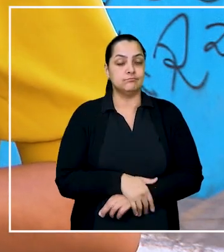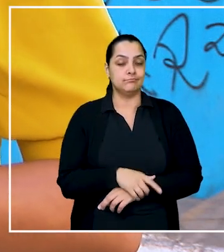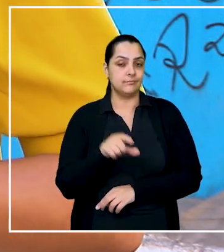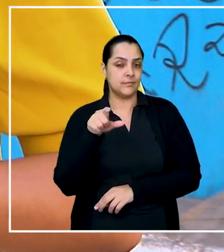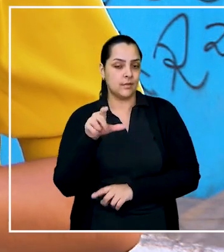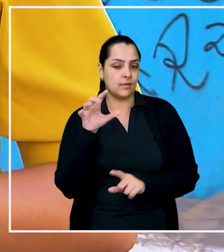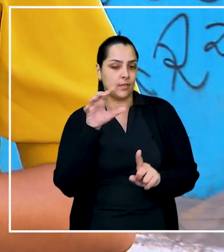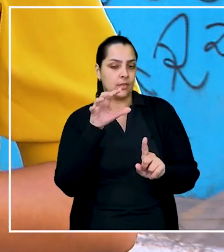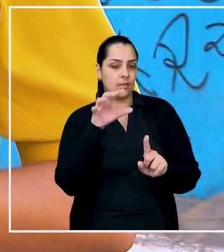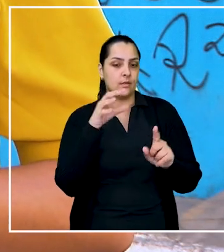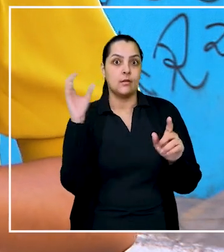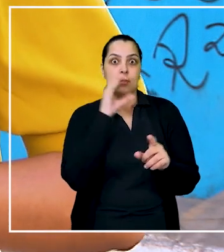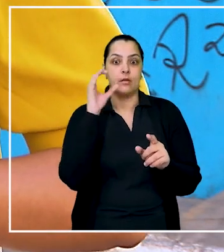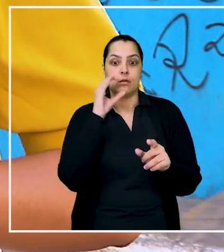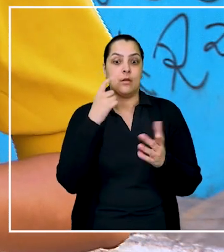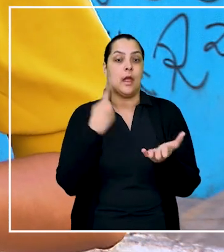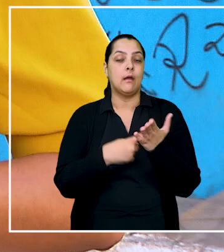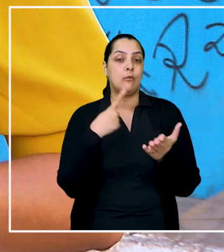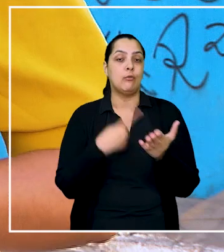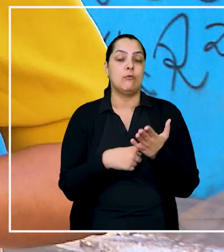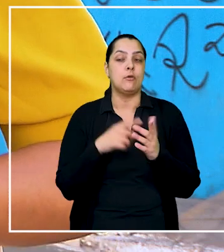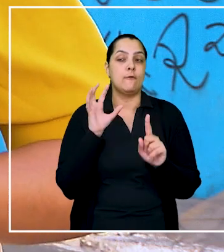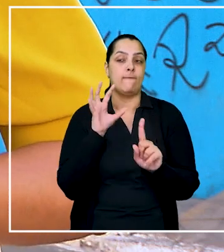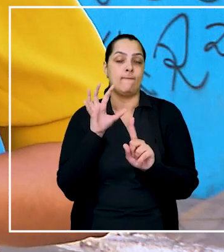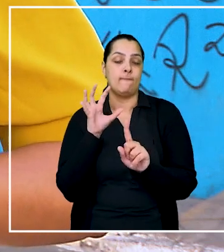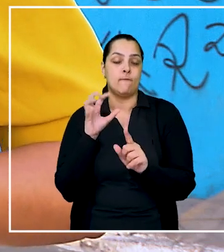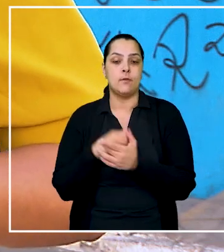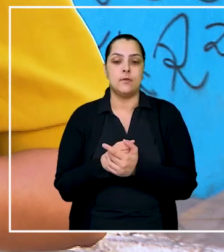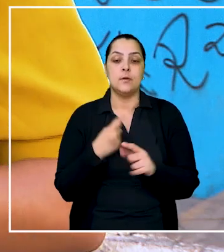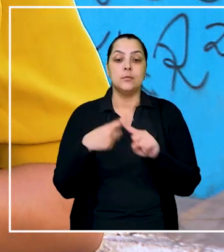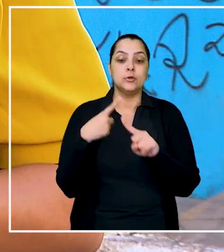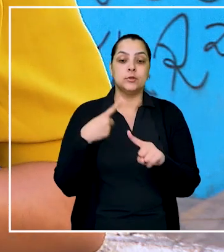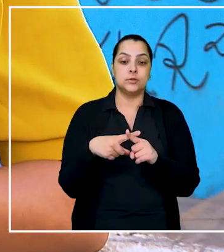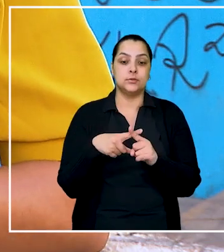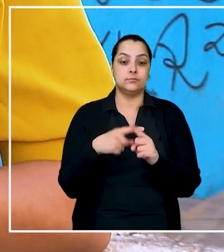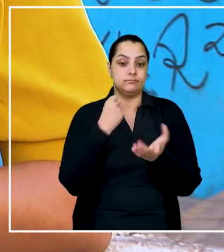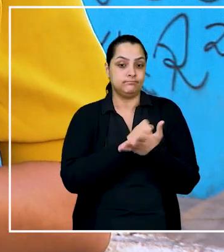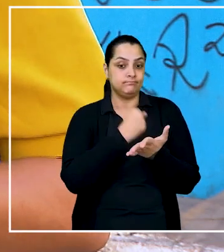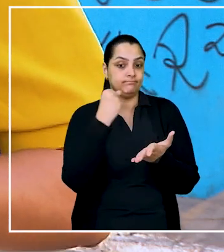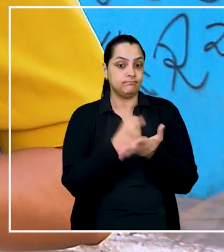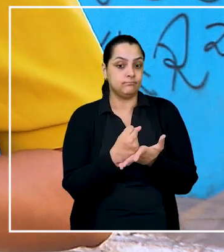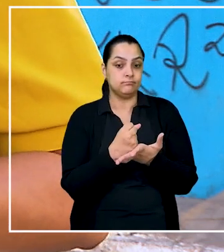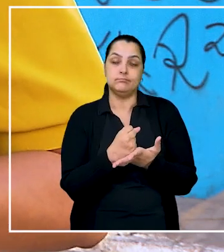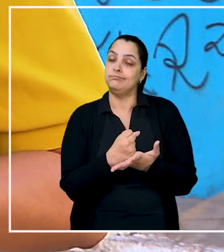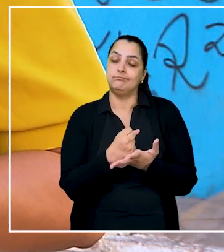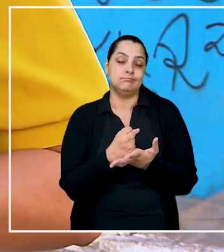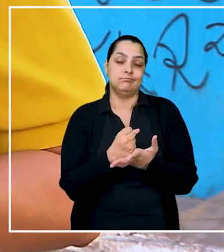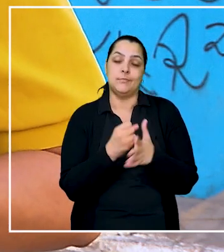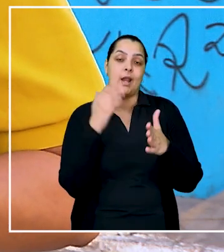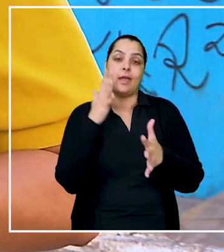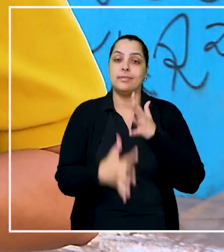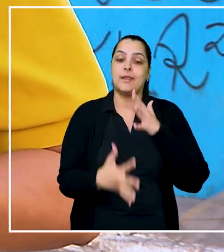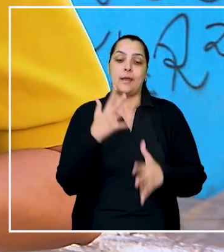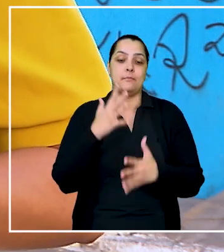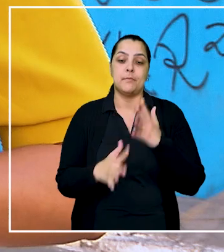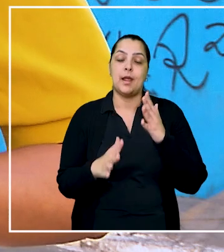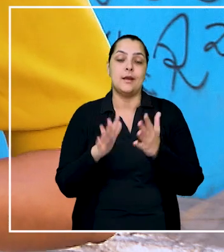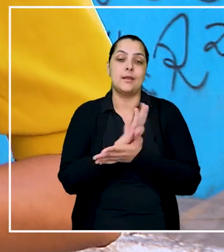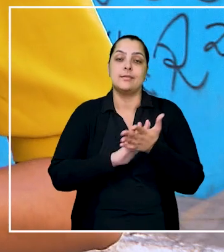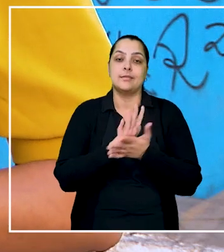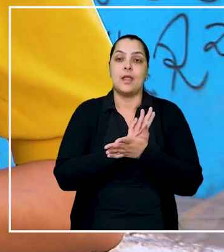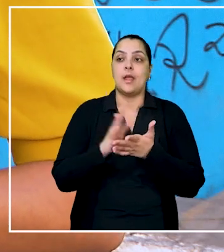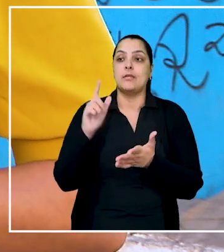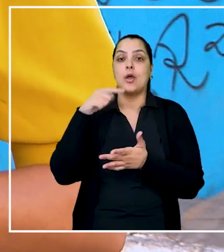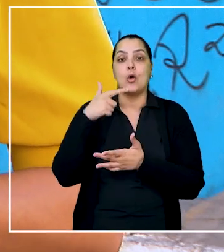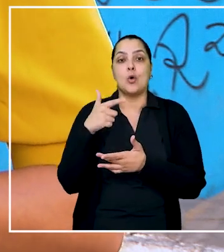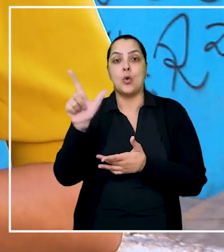teria sido induzido a assinar às pressas um acordo, com a garantia de que a homologação não afetaria a